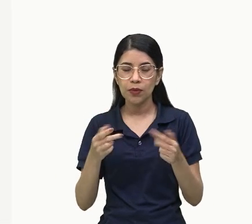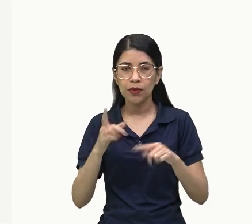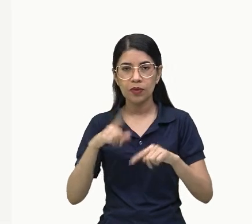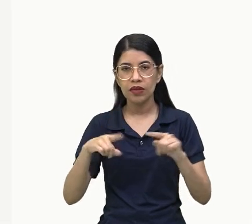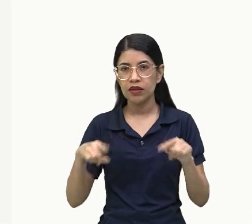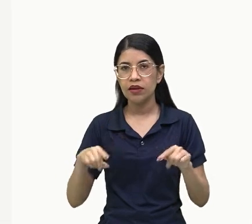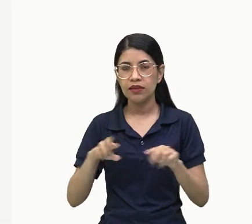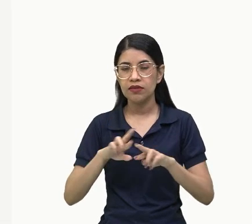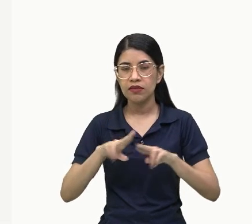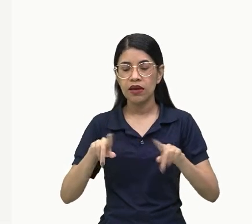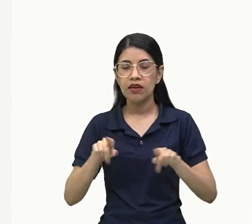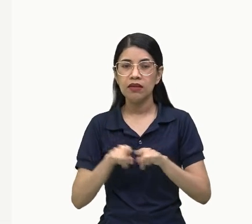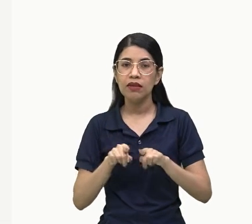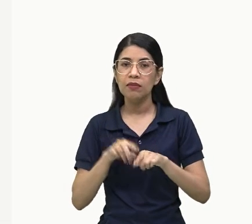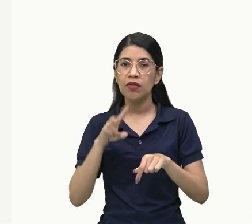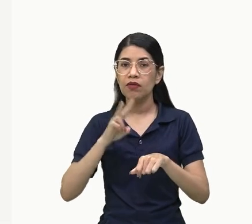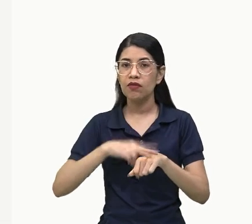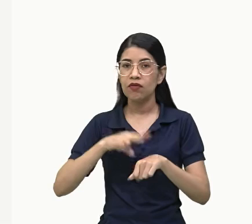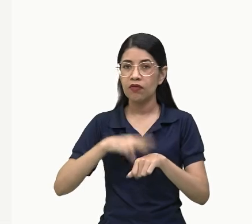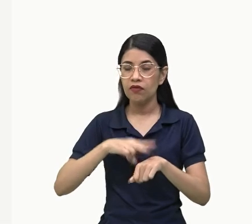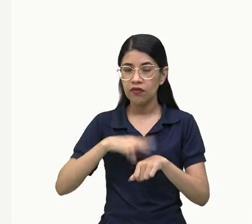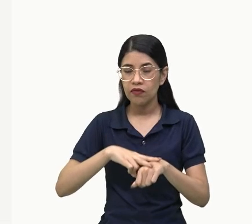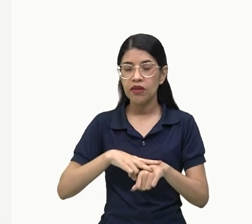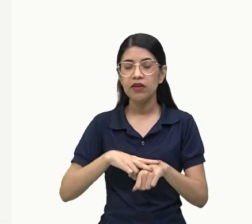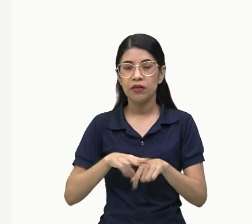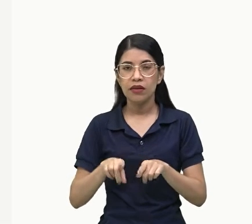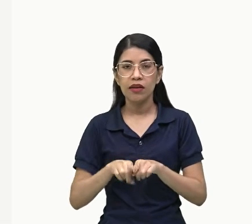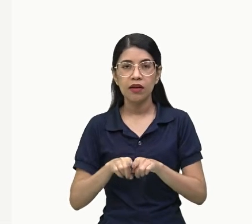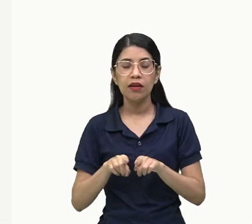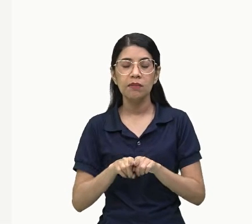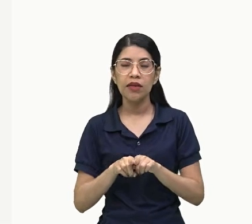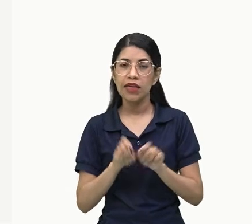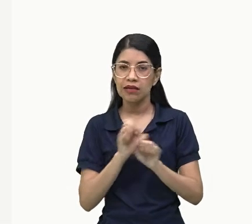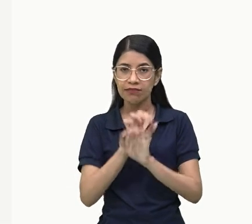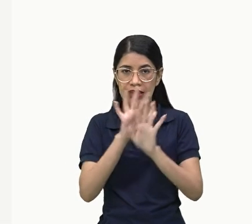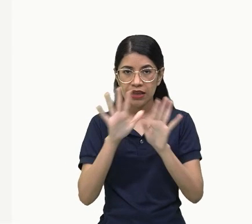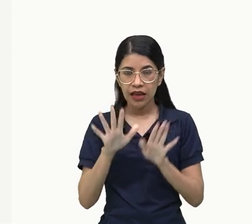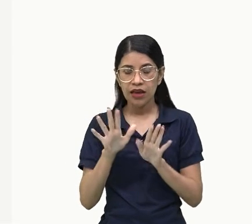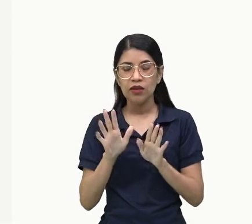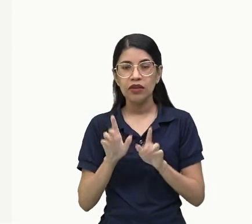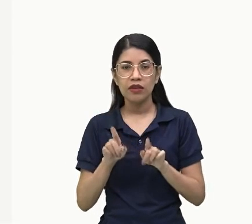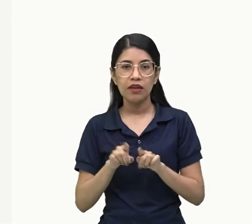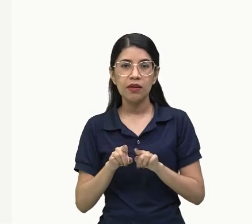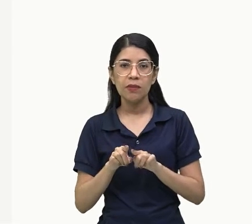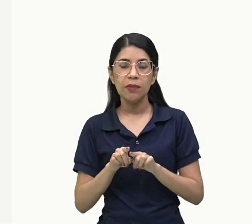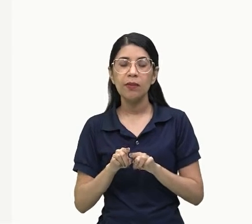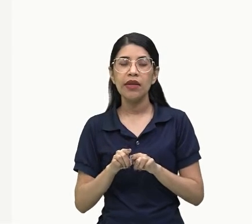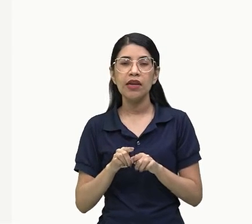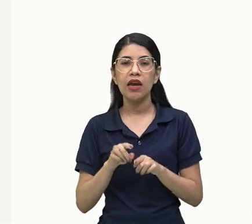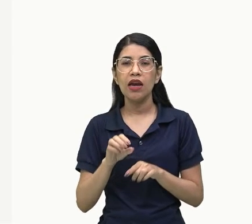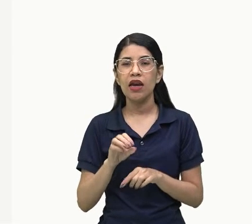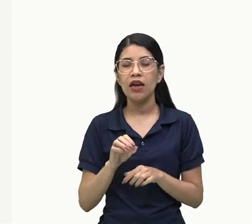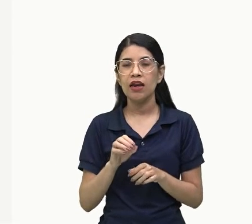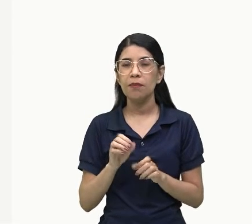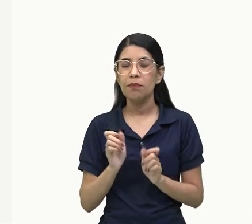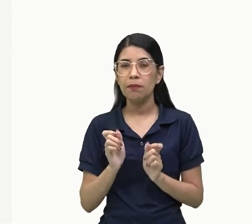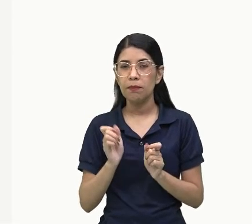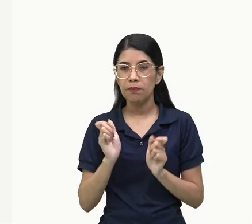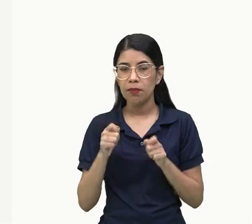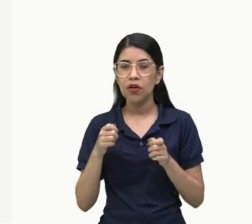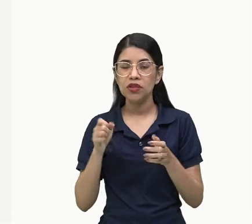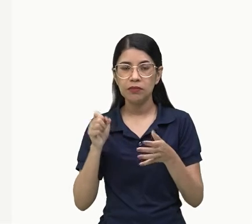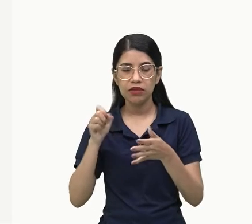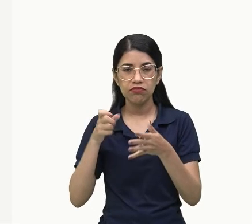O vidro, né? O vidro, quando é bem transparente, não é aquele vidro que é trabalhado e fica opaco, né? O vidro que é bem